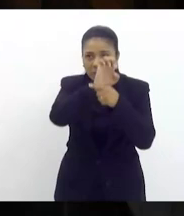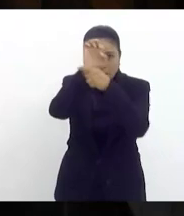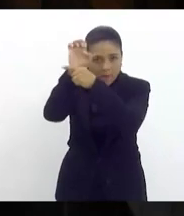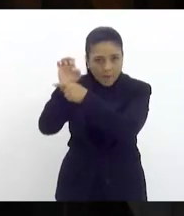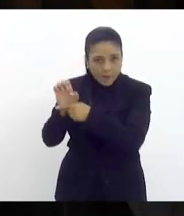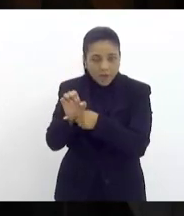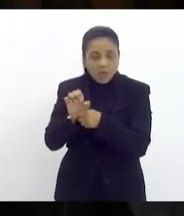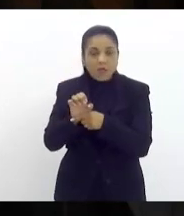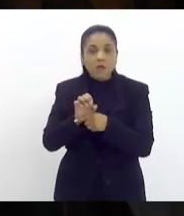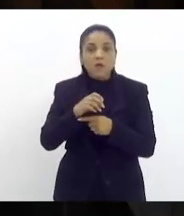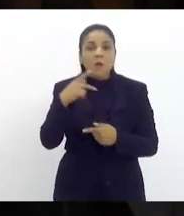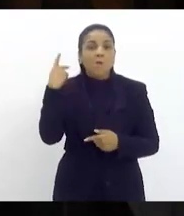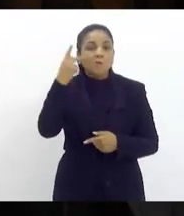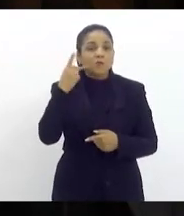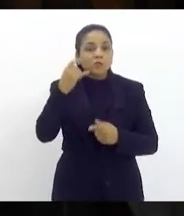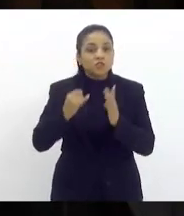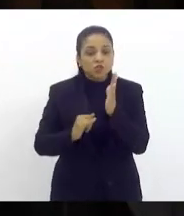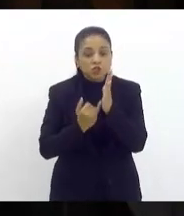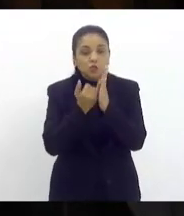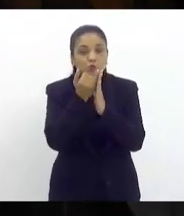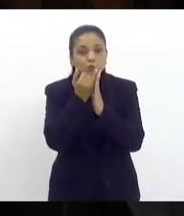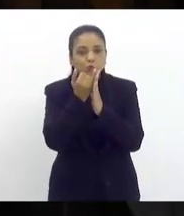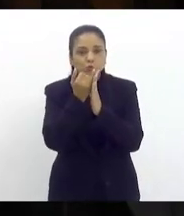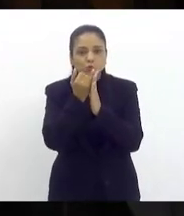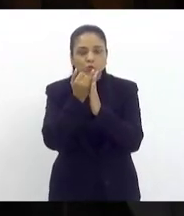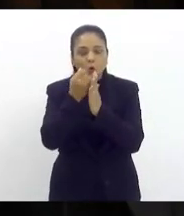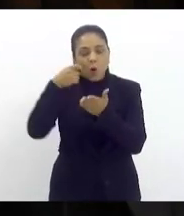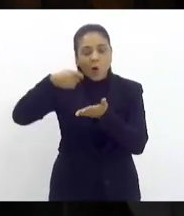política de juros estabelecidos pela União.